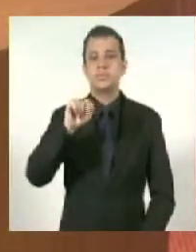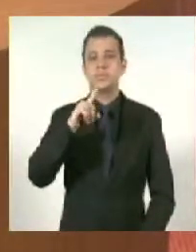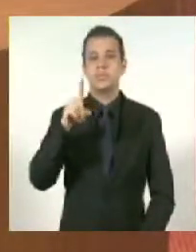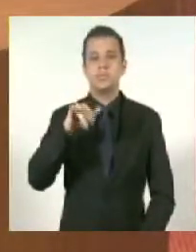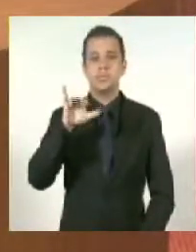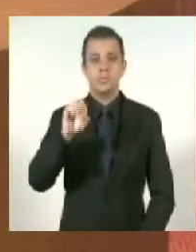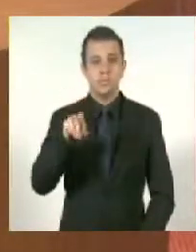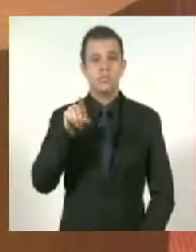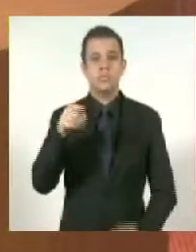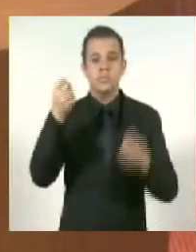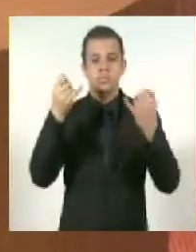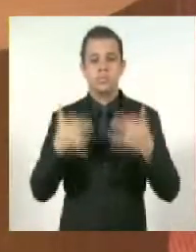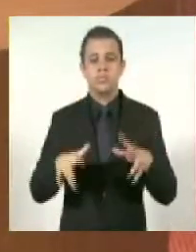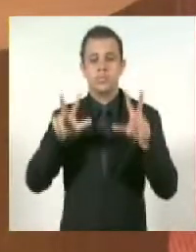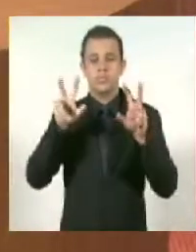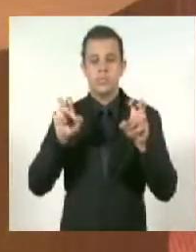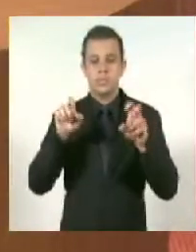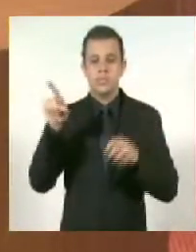DETRAN,